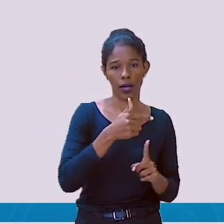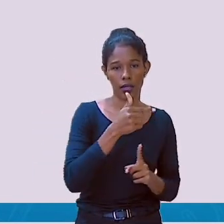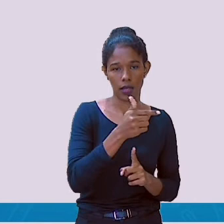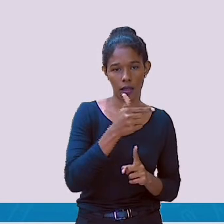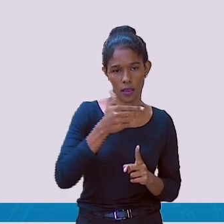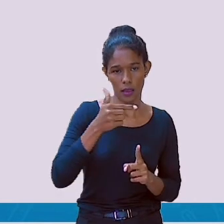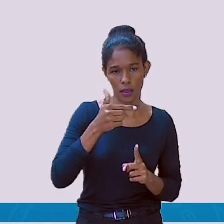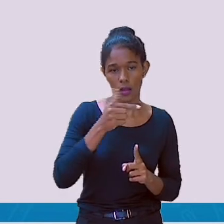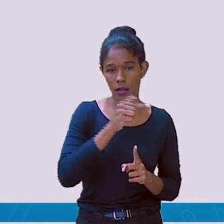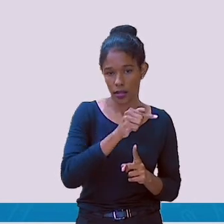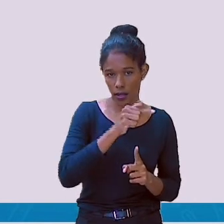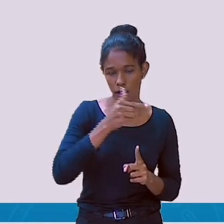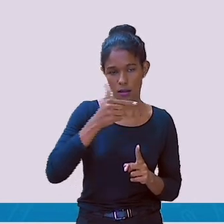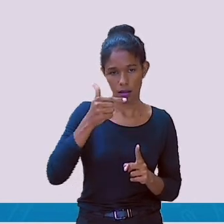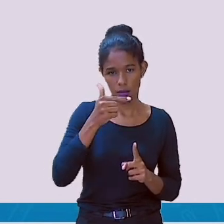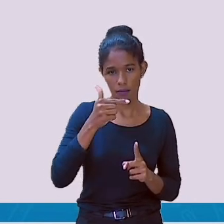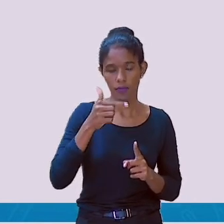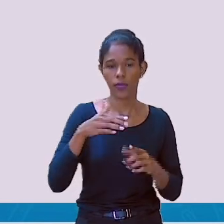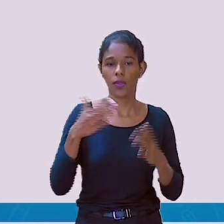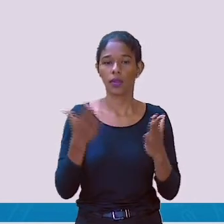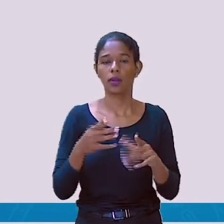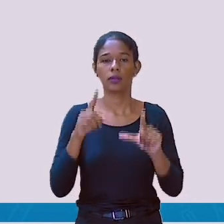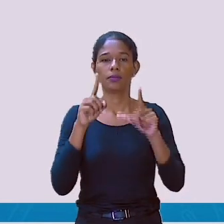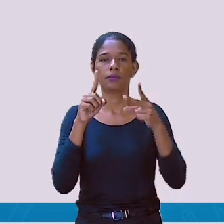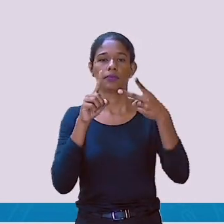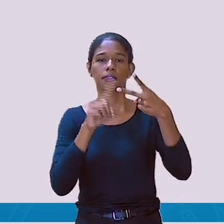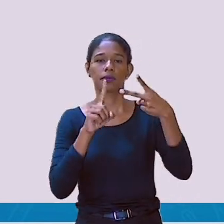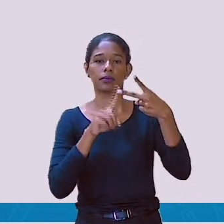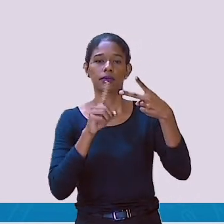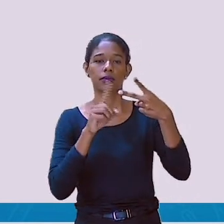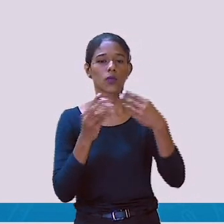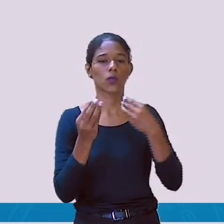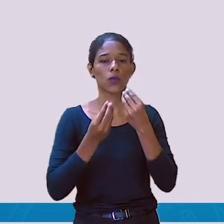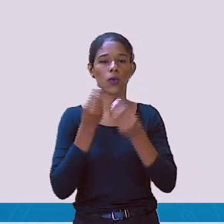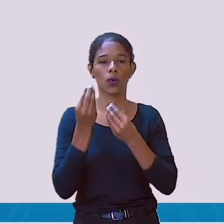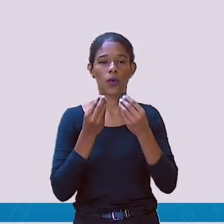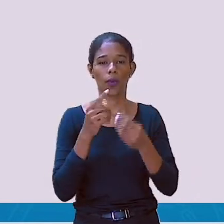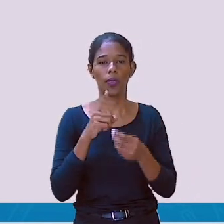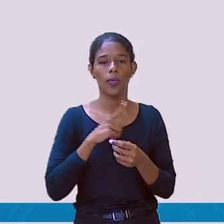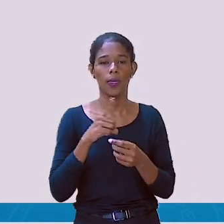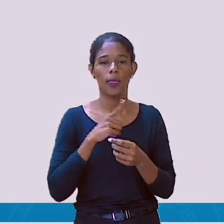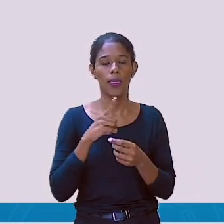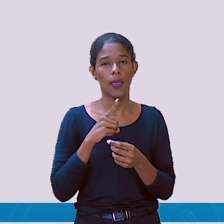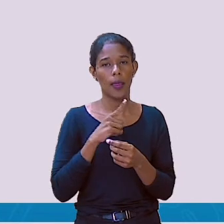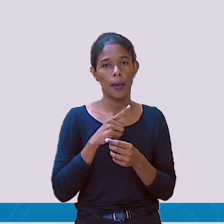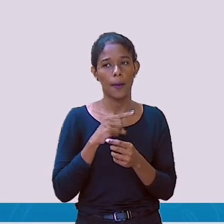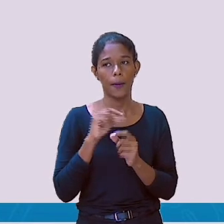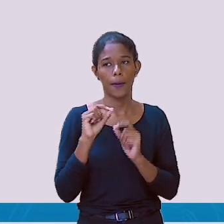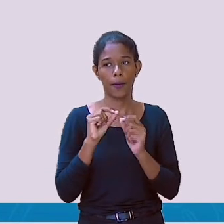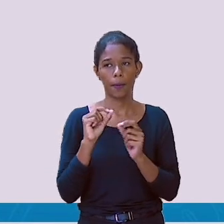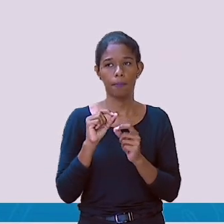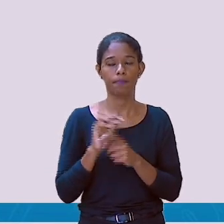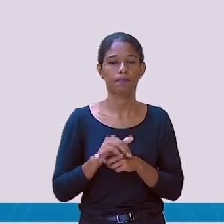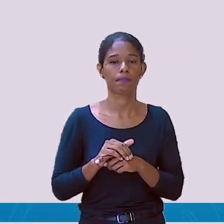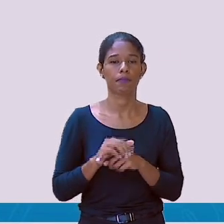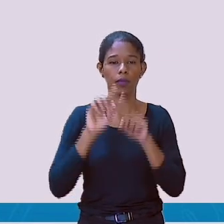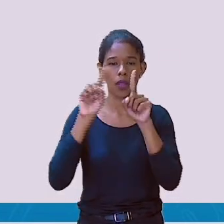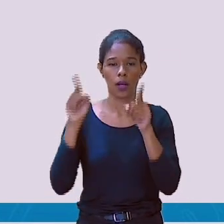Agora, vamos resolver a parte literal. Eu tenho 1 aqui no B. Então, vai ser